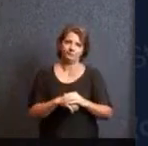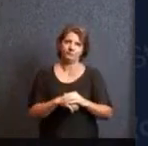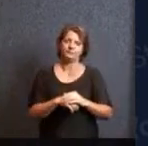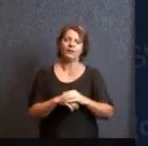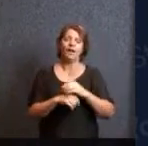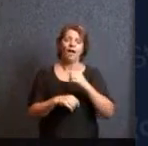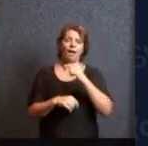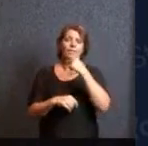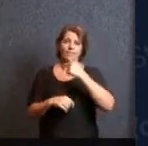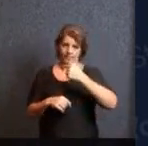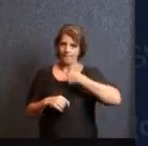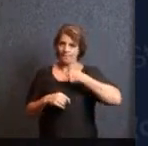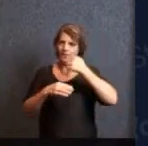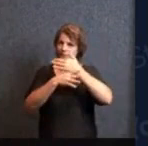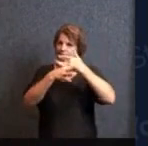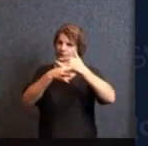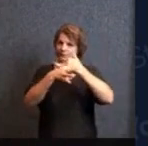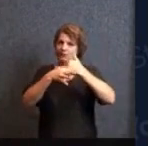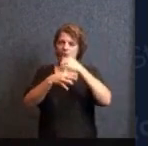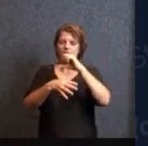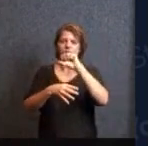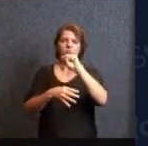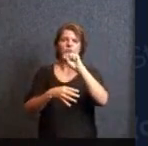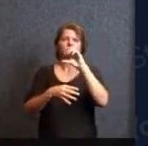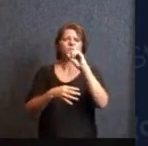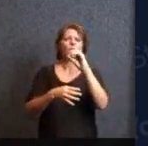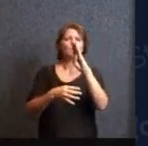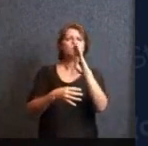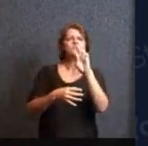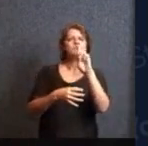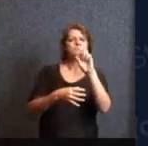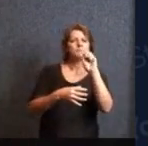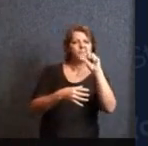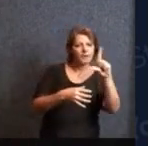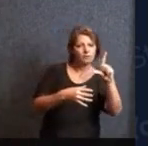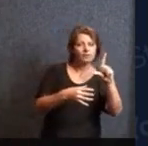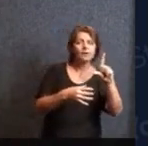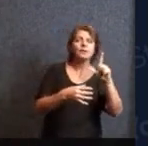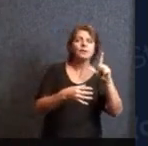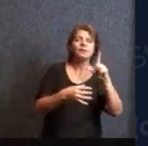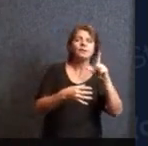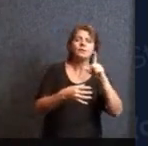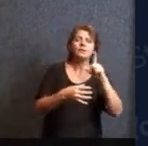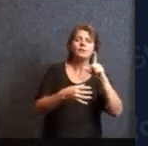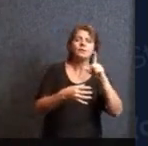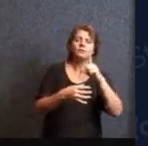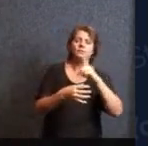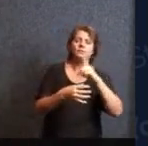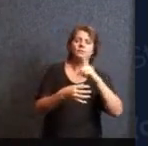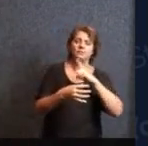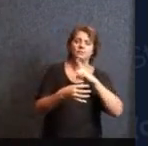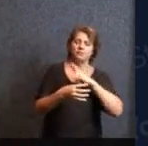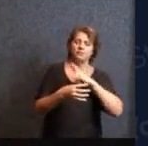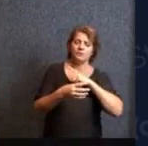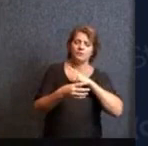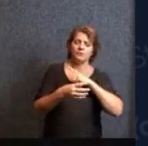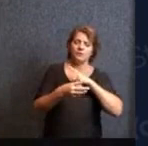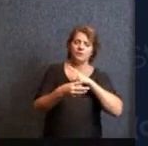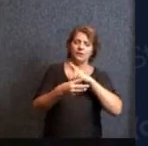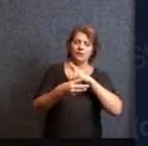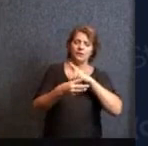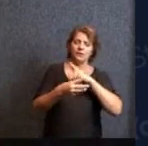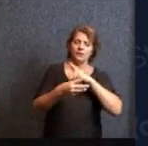Sobral, nós tínhamos esses três eixos muito bem resolvidos, mas não foi sempre